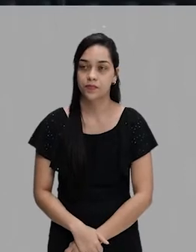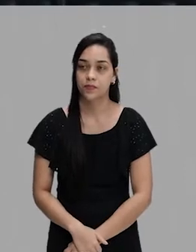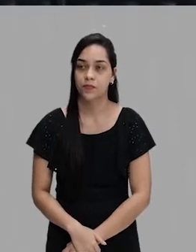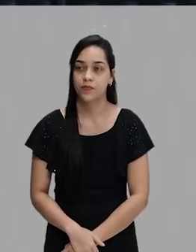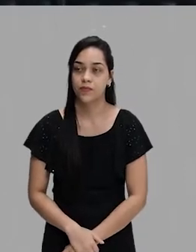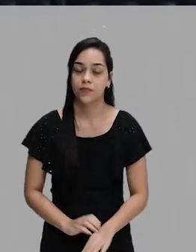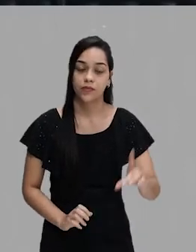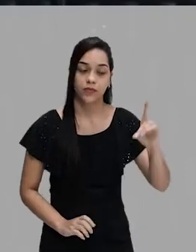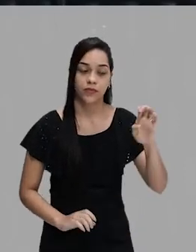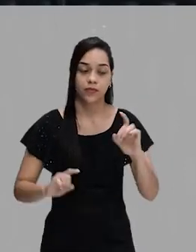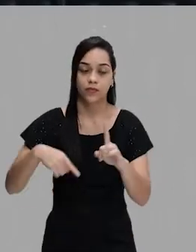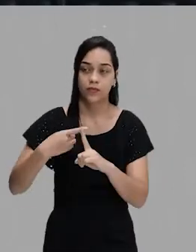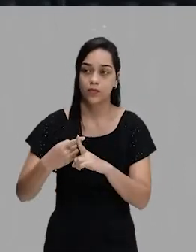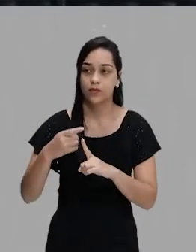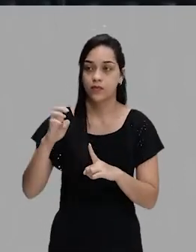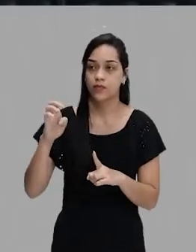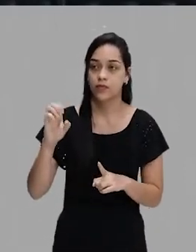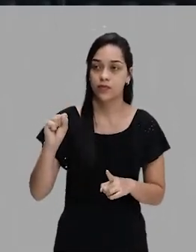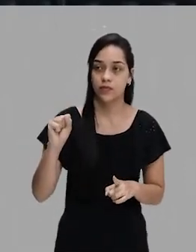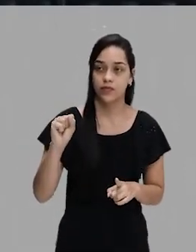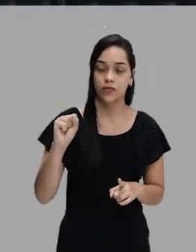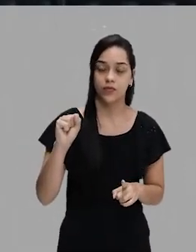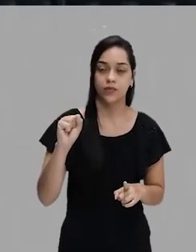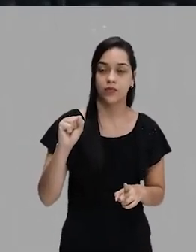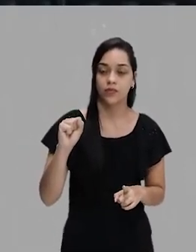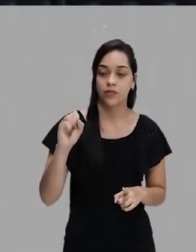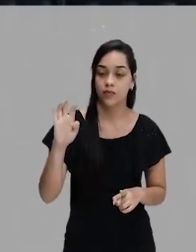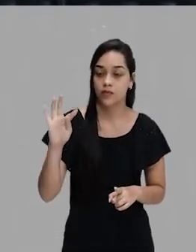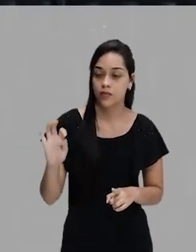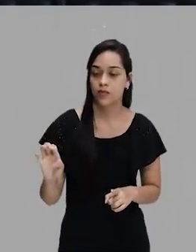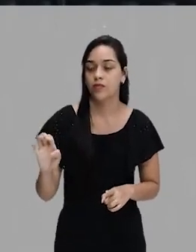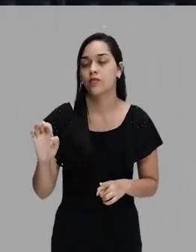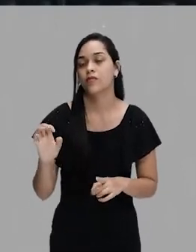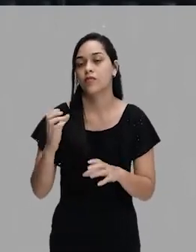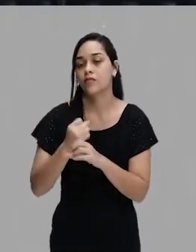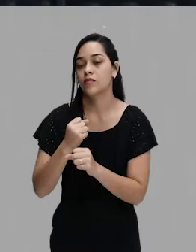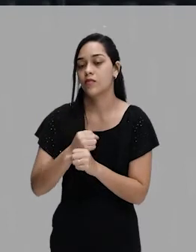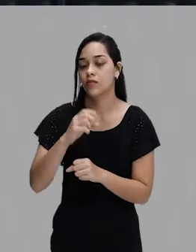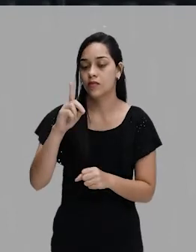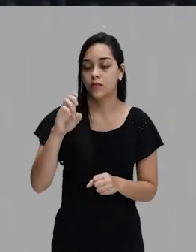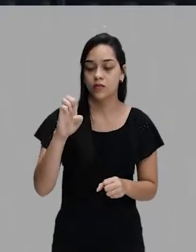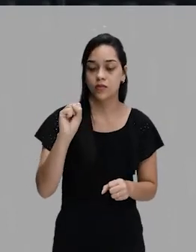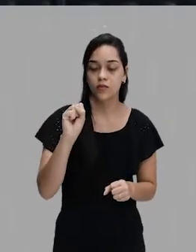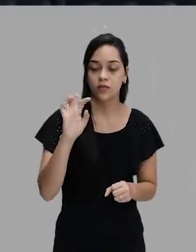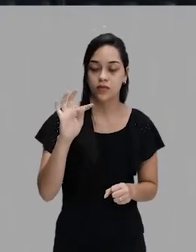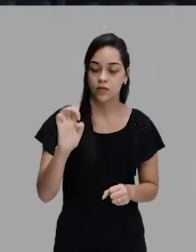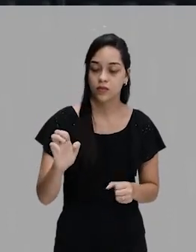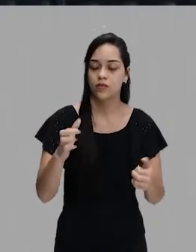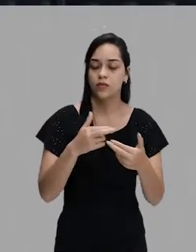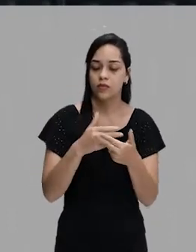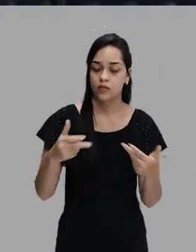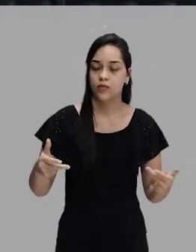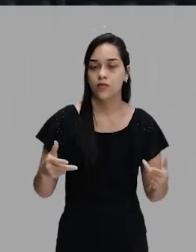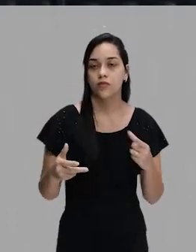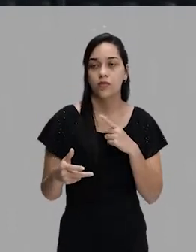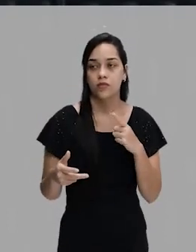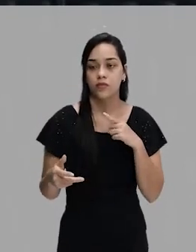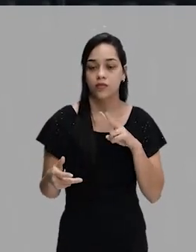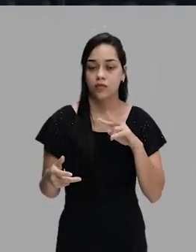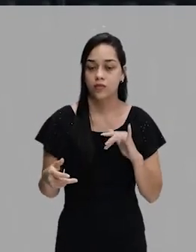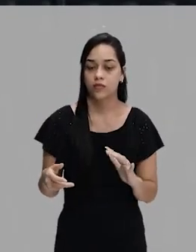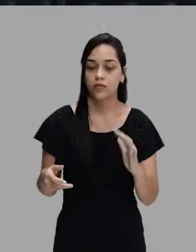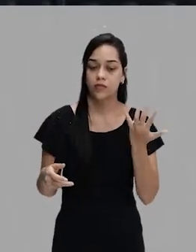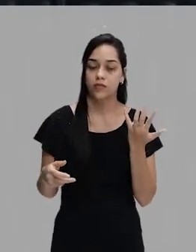disso. De mais este, deste. De mais esta, desta. Aí, no caso, vai